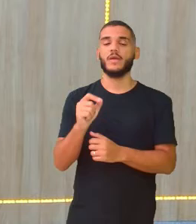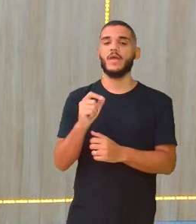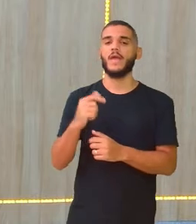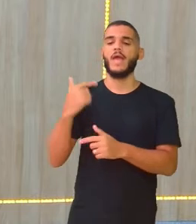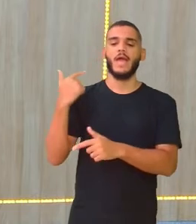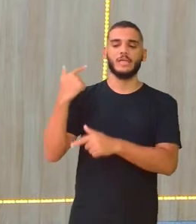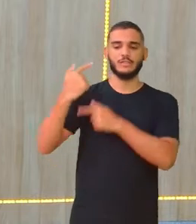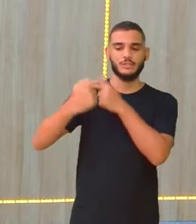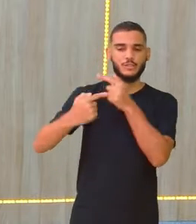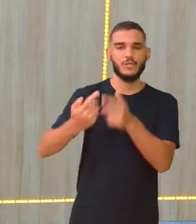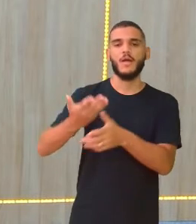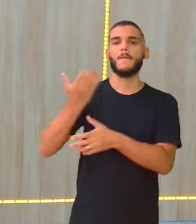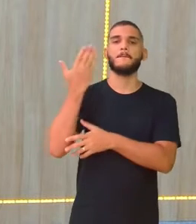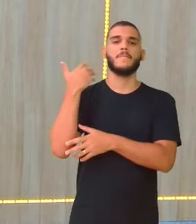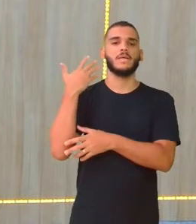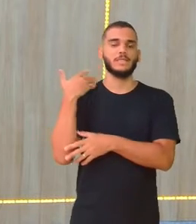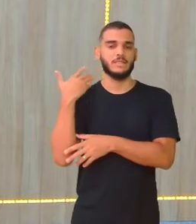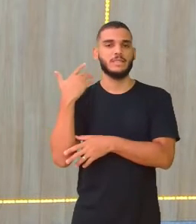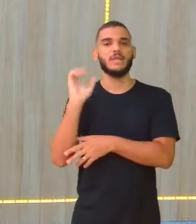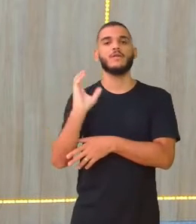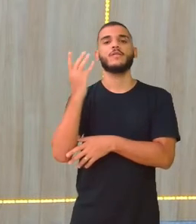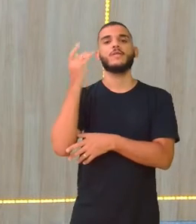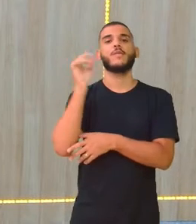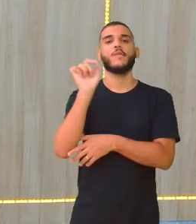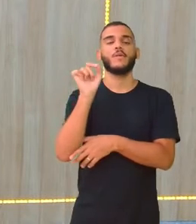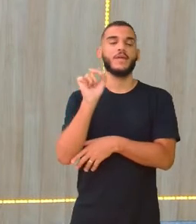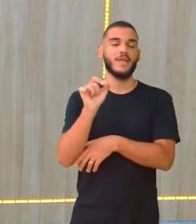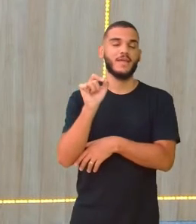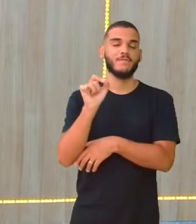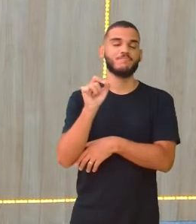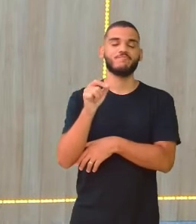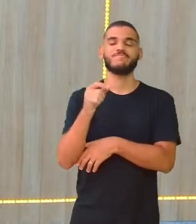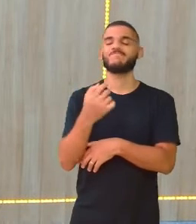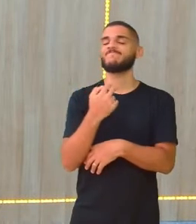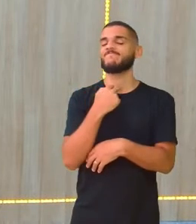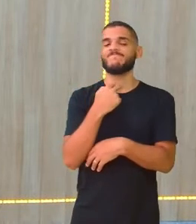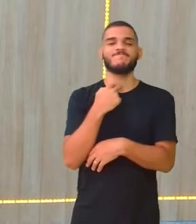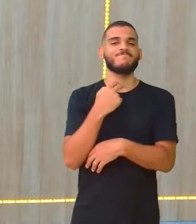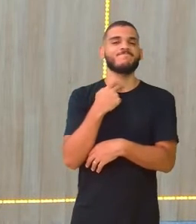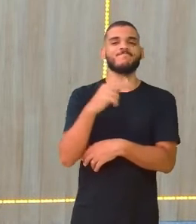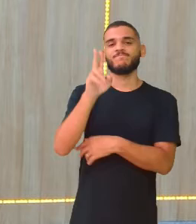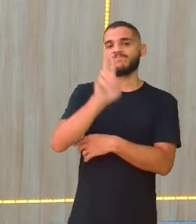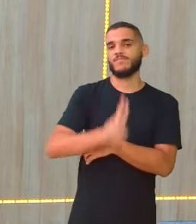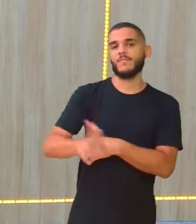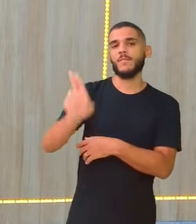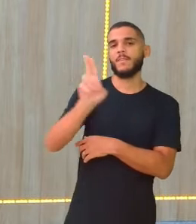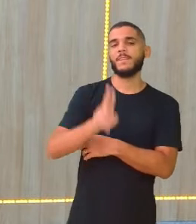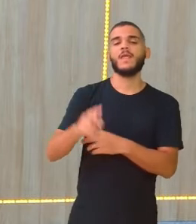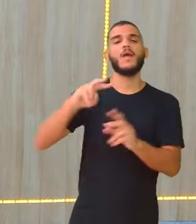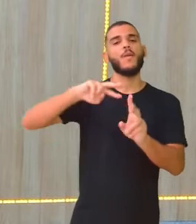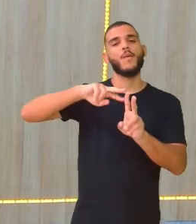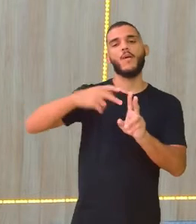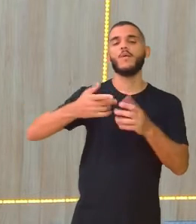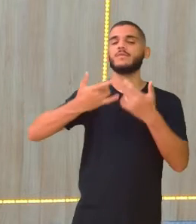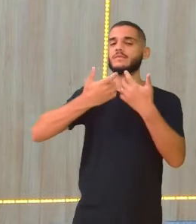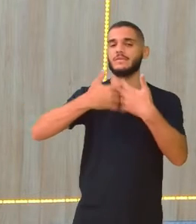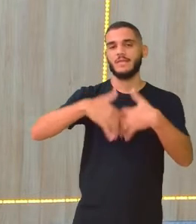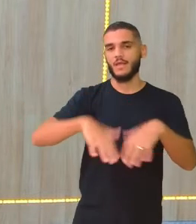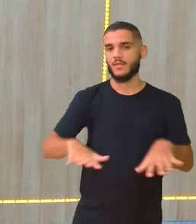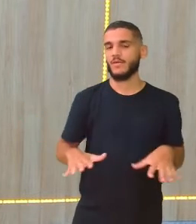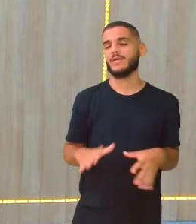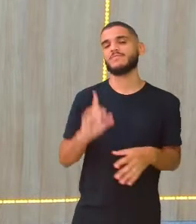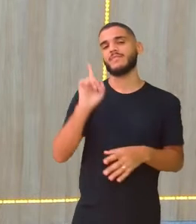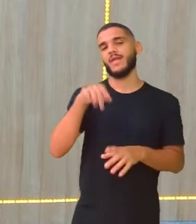gerações anteriores, não pôde usufruir daqueles recursos naturais. Ou seja, não foi uma sociedade